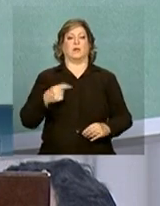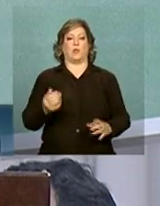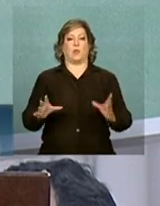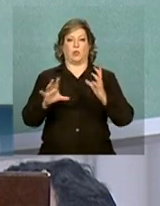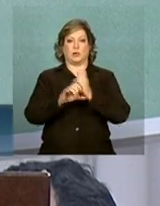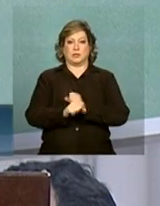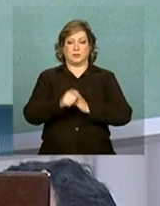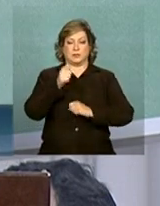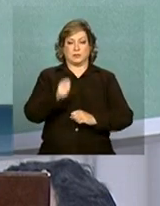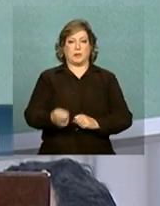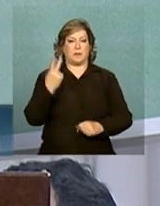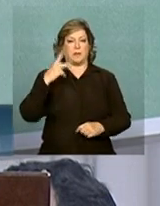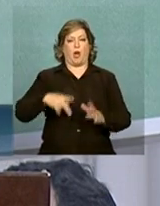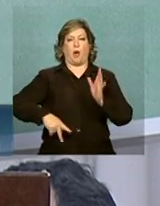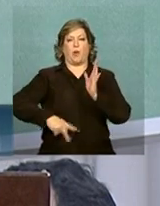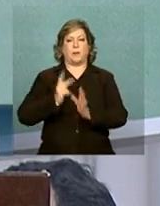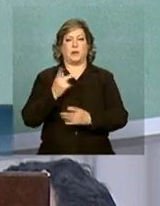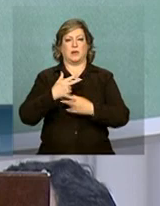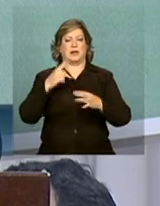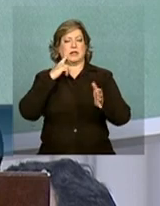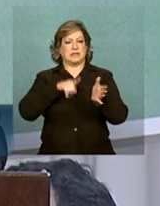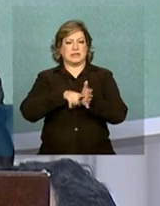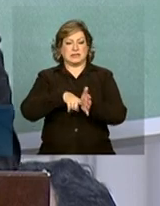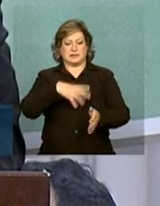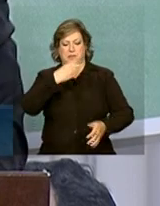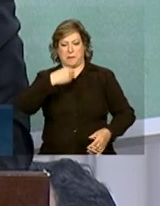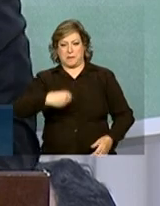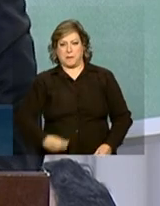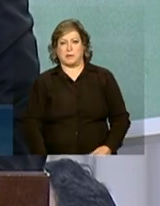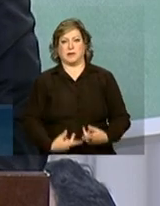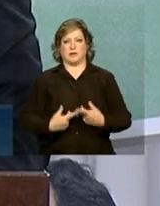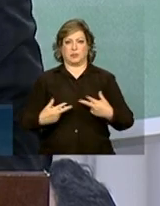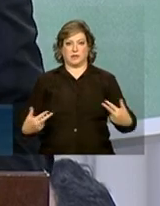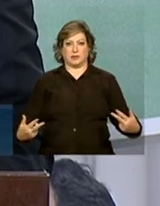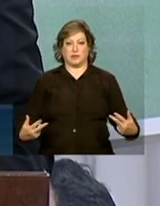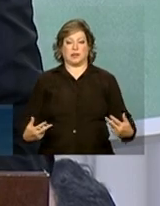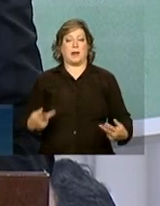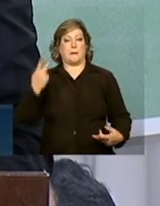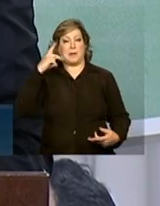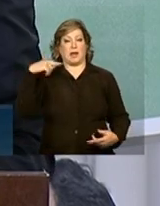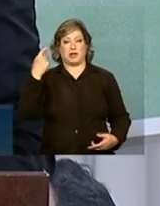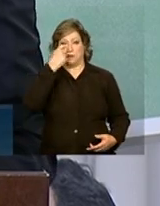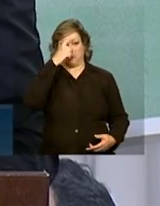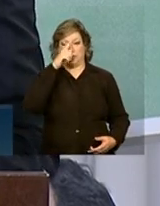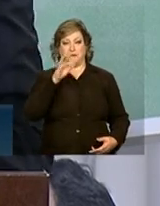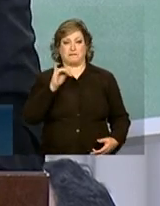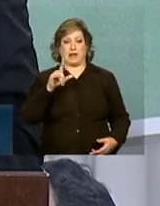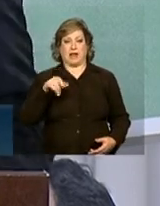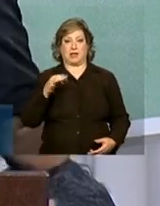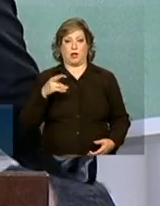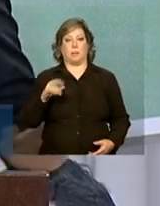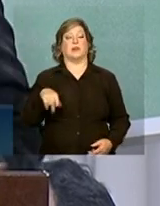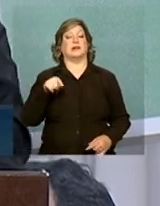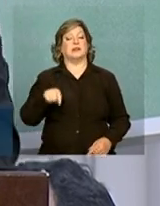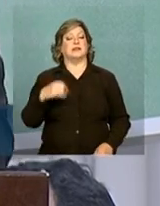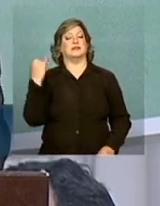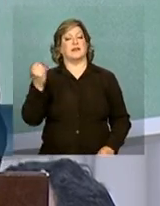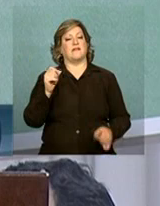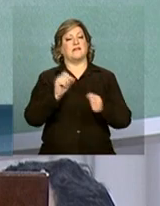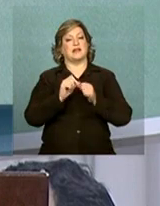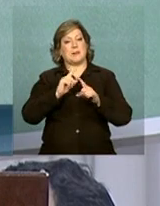de cirurgias, de exames, para Santas Casas, para os hospitais filantrópicos, eles falaram que isso aí a senhora já está fazendo mais Santas